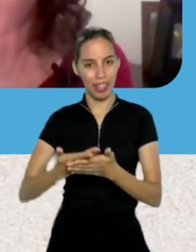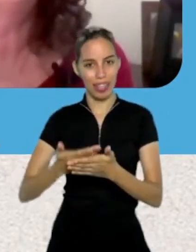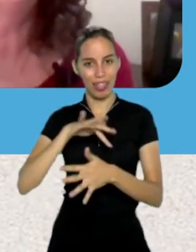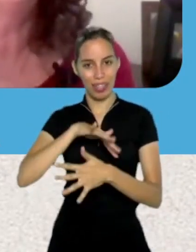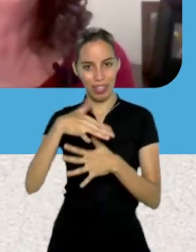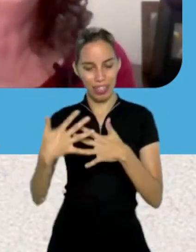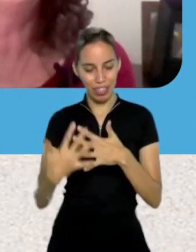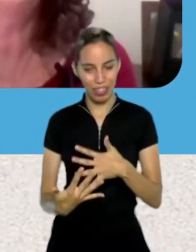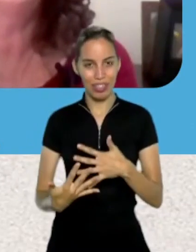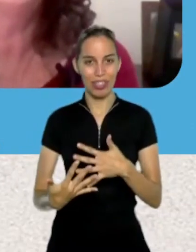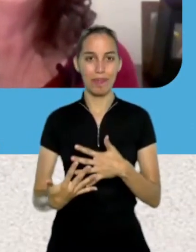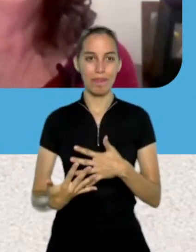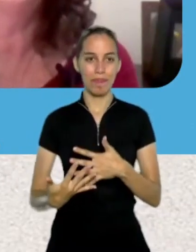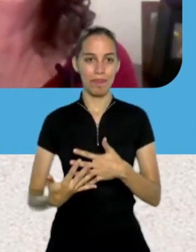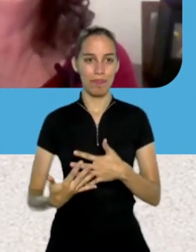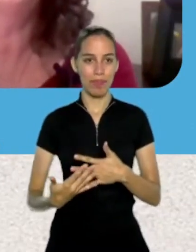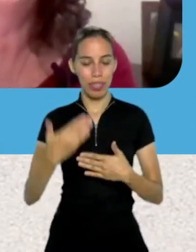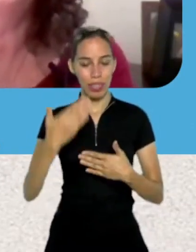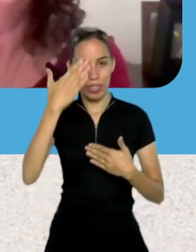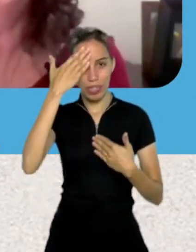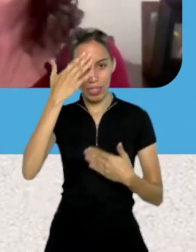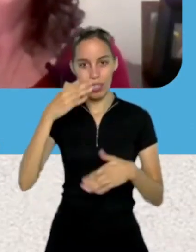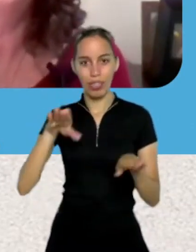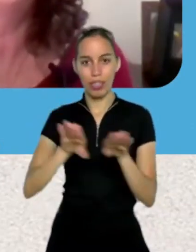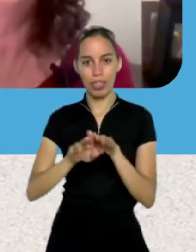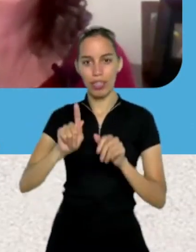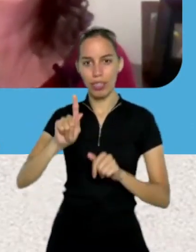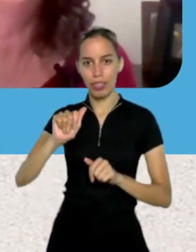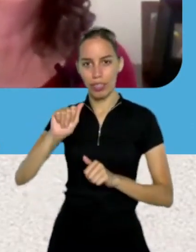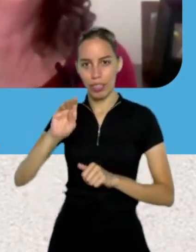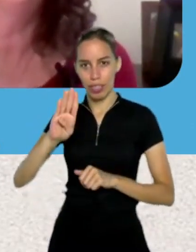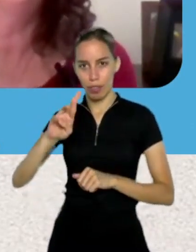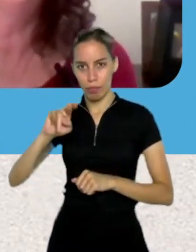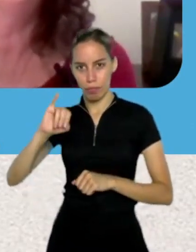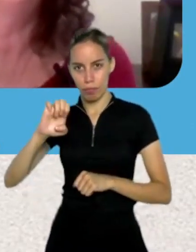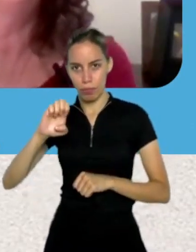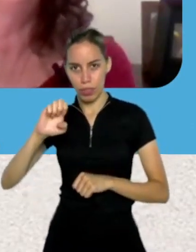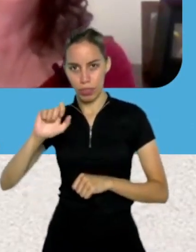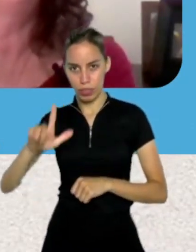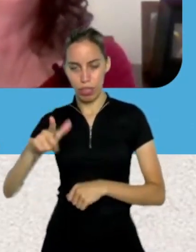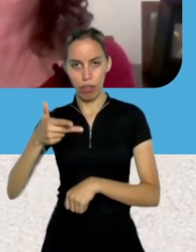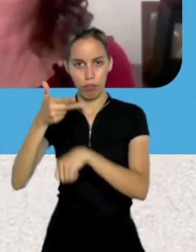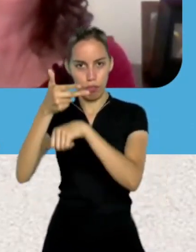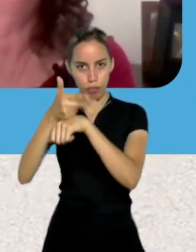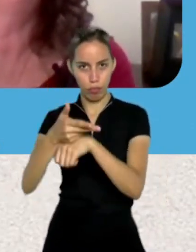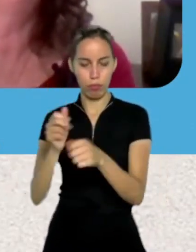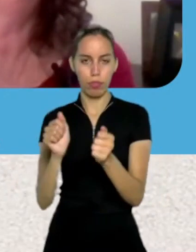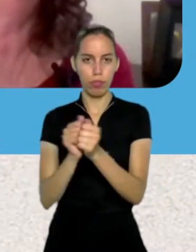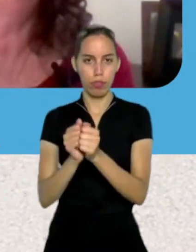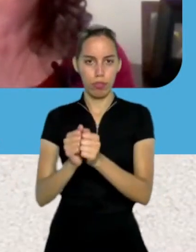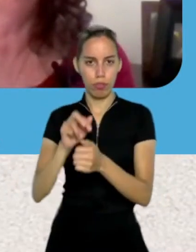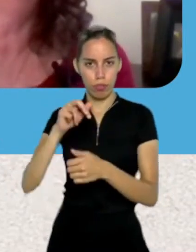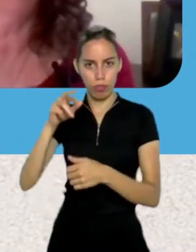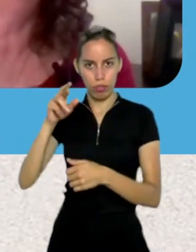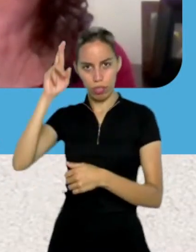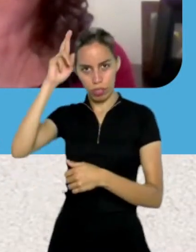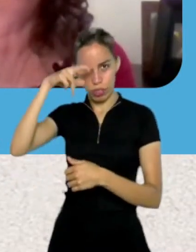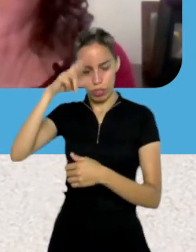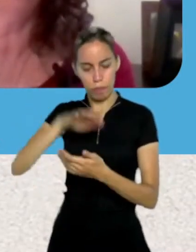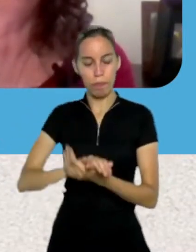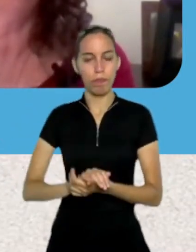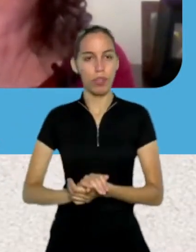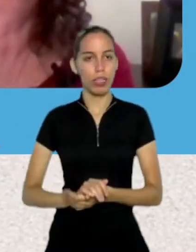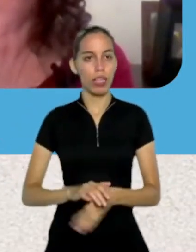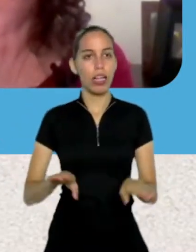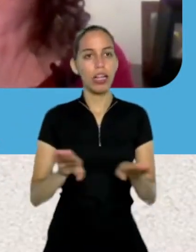nossa intérprete de Libras, ao Gabriel, que está nos bastidores, junto com a Raíssa, a Nina, que trabalha aqui no Sempre um